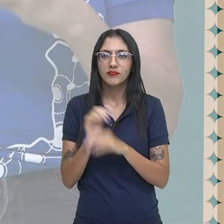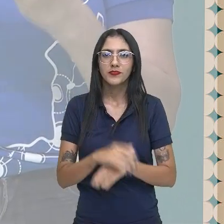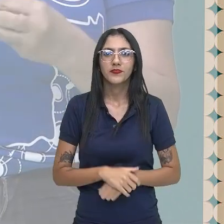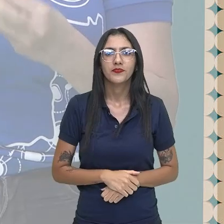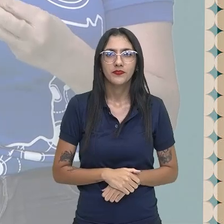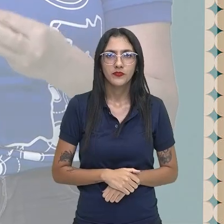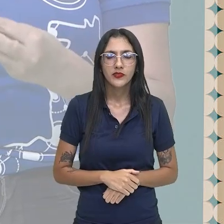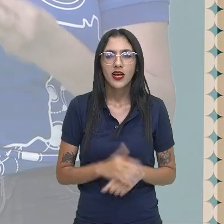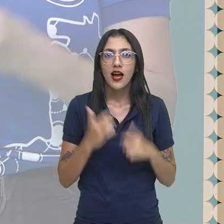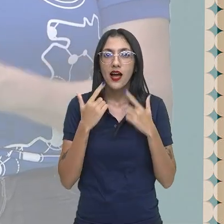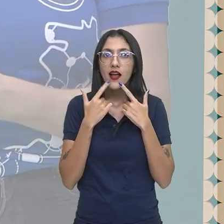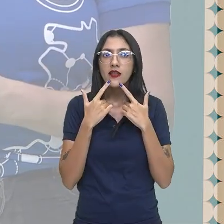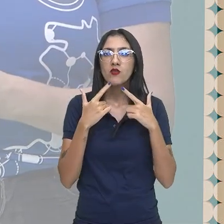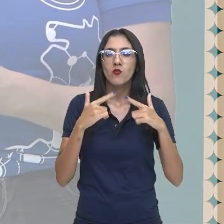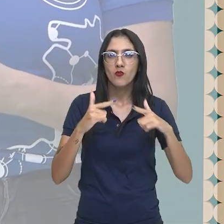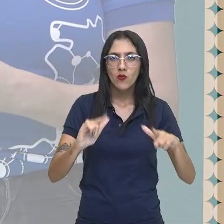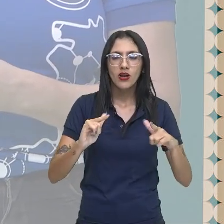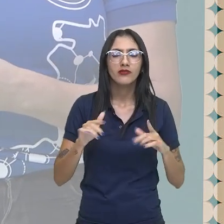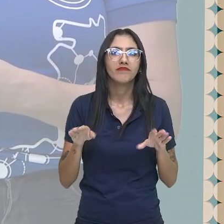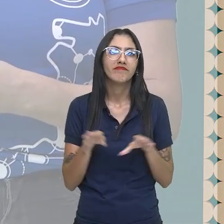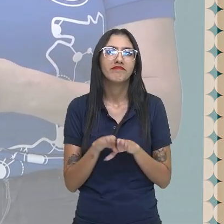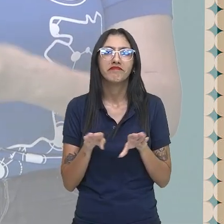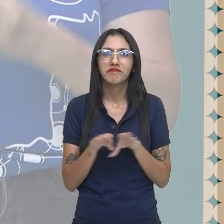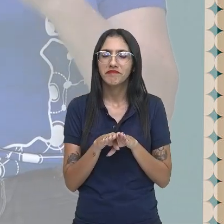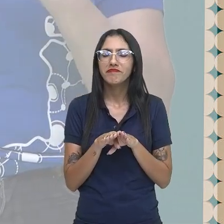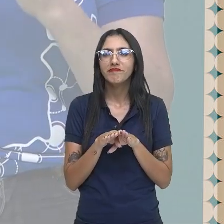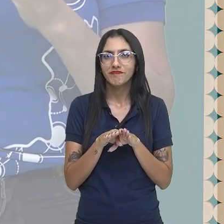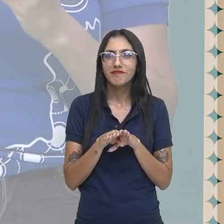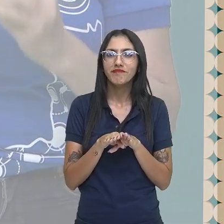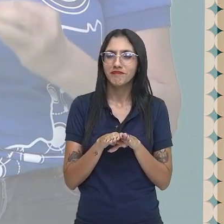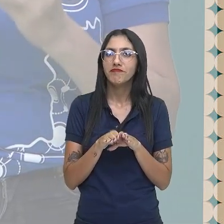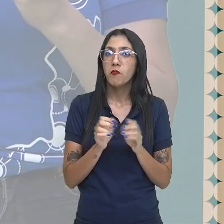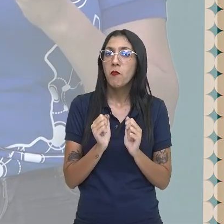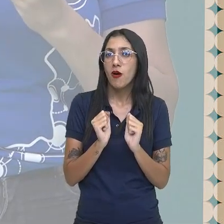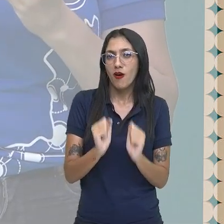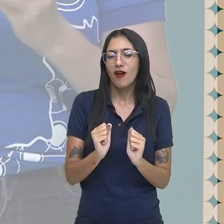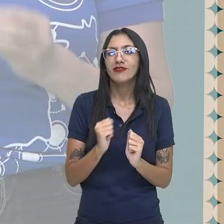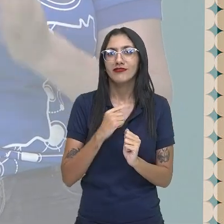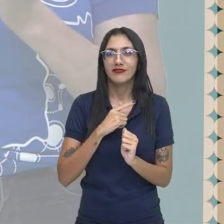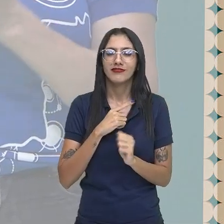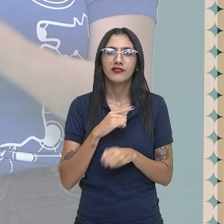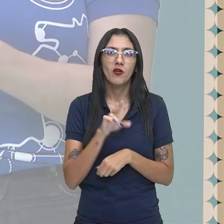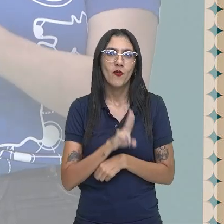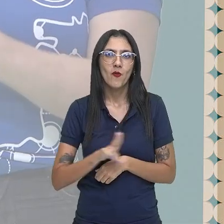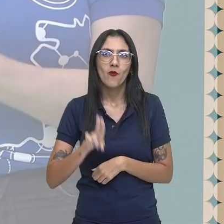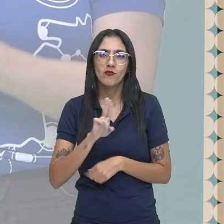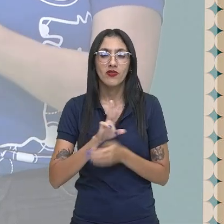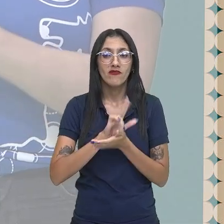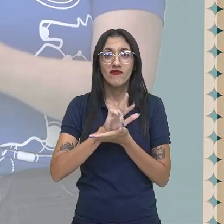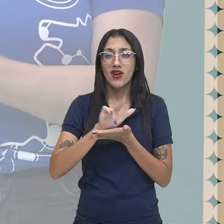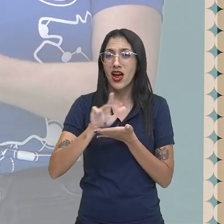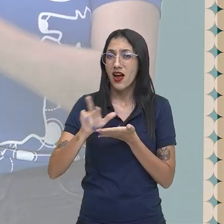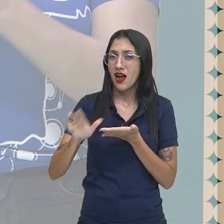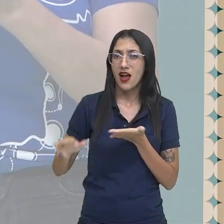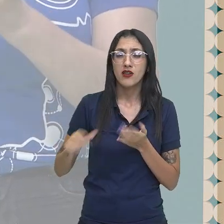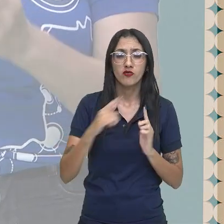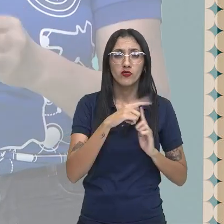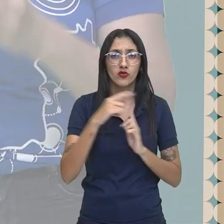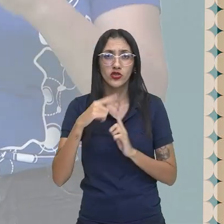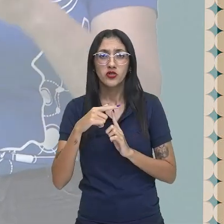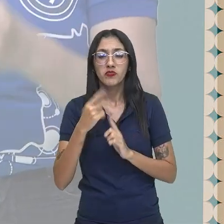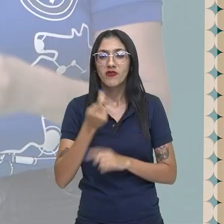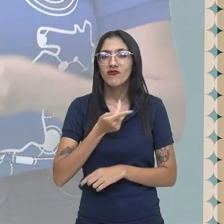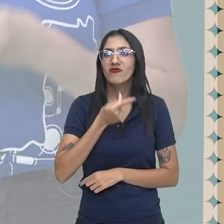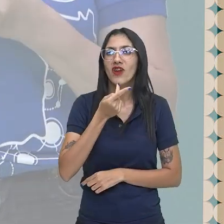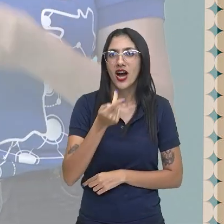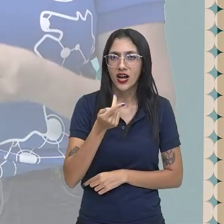A linguagem também é assim, né? Nós podemos utilizar diferentes formas de falar,